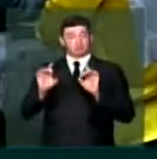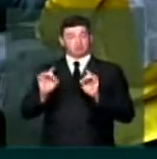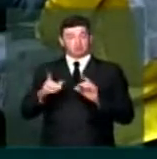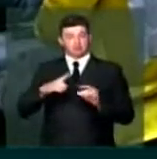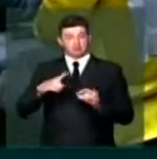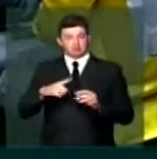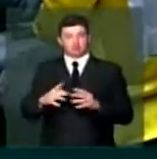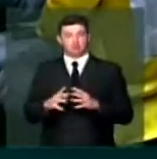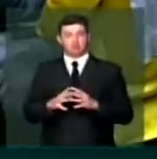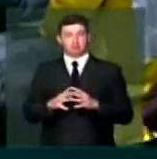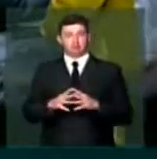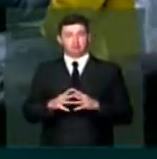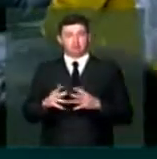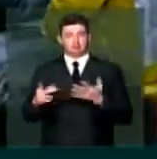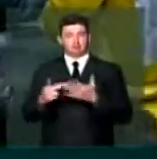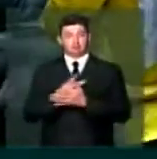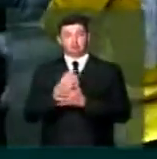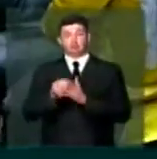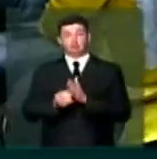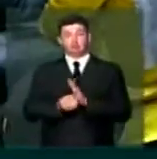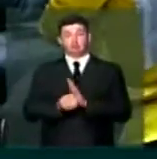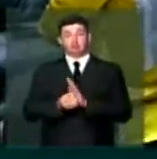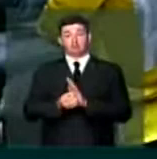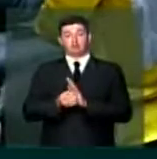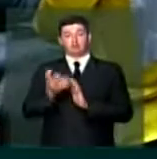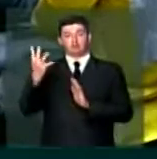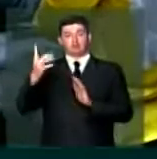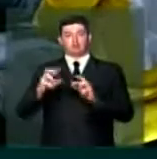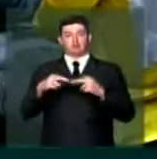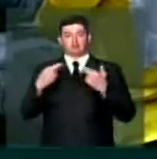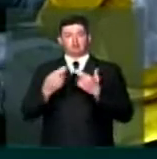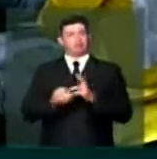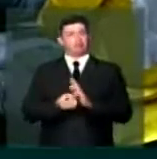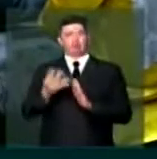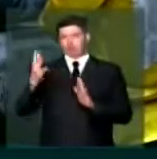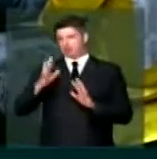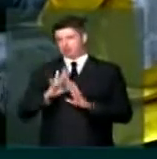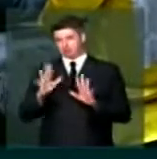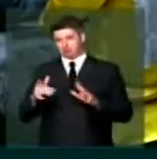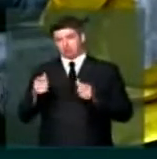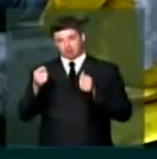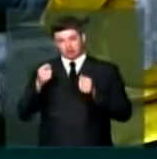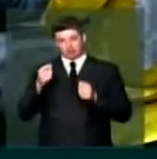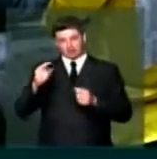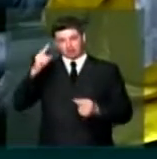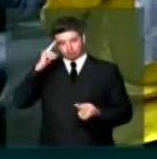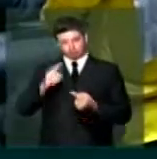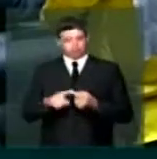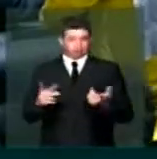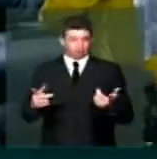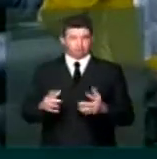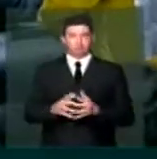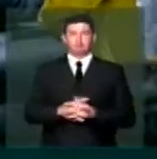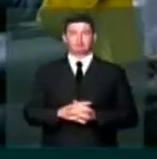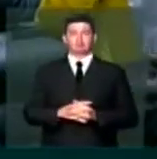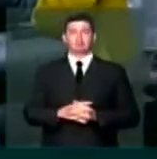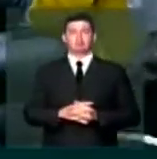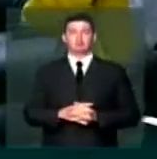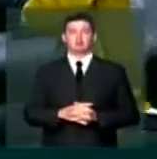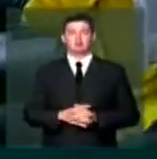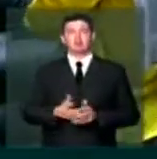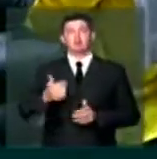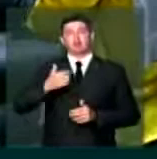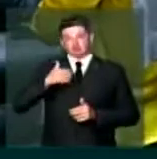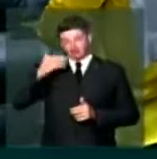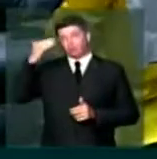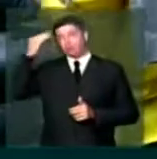especial, ocorreram inúmeras reuniões e tentativas de entendimento. Eu entendo,